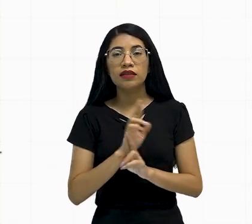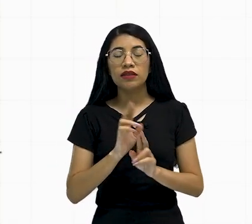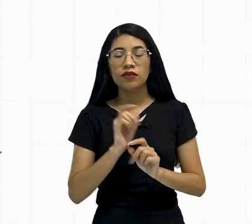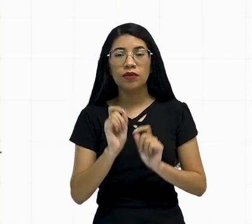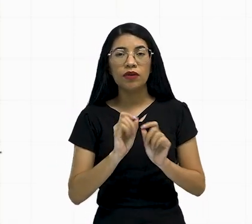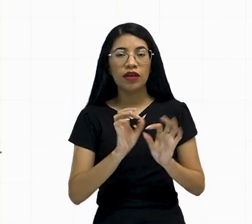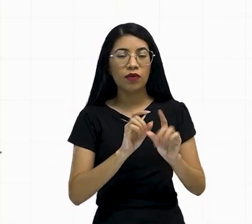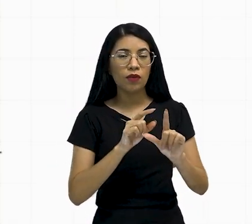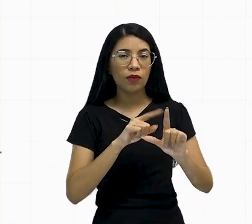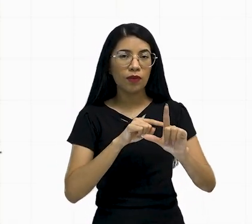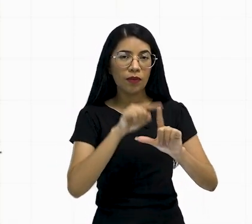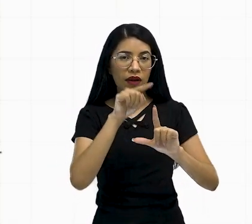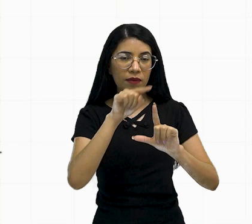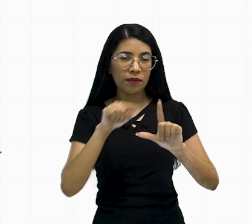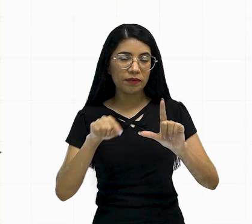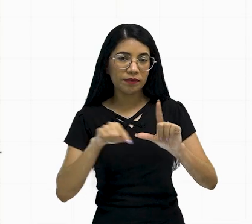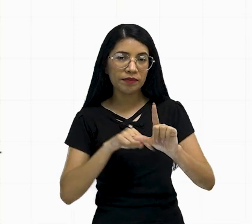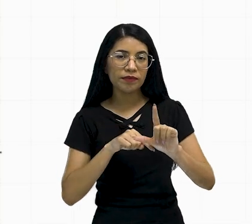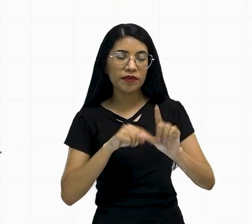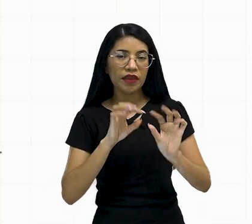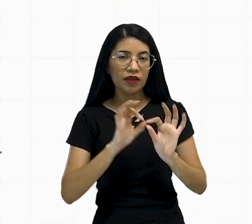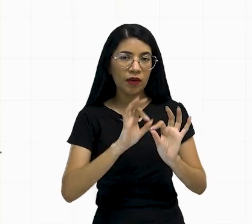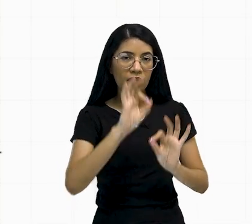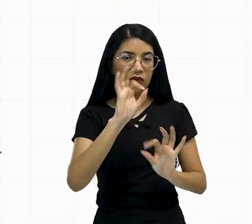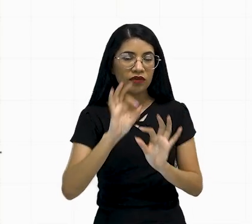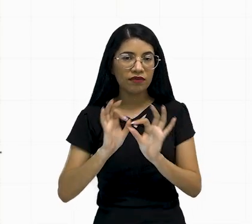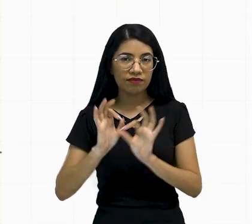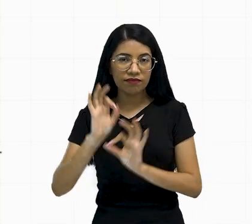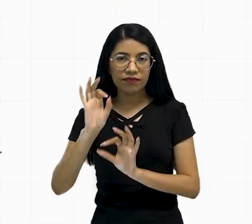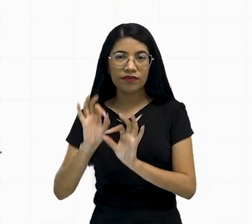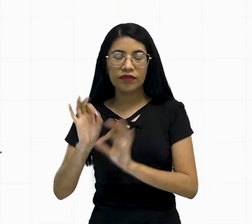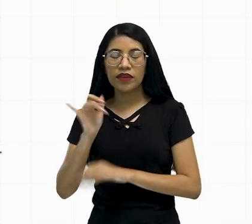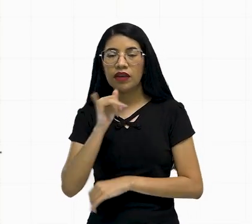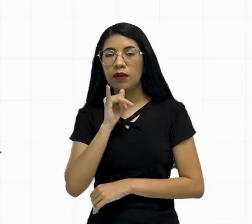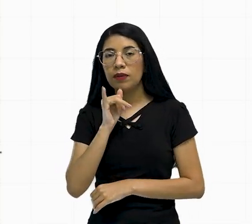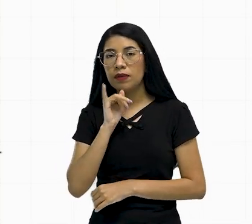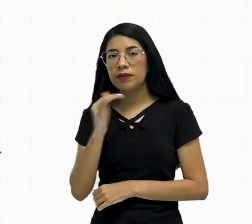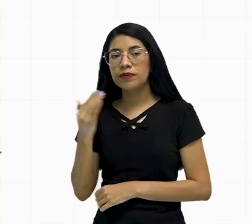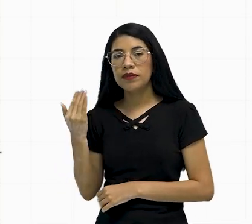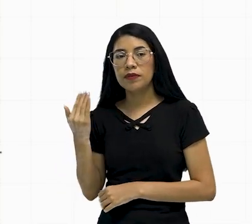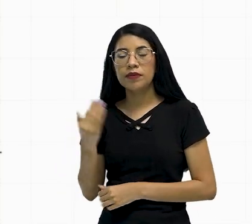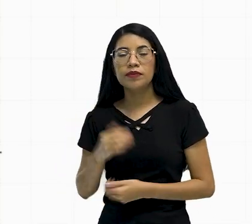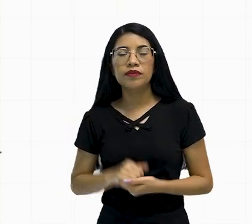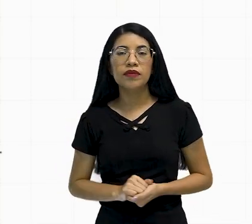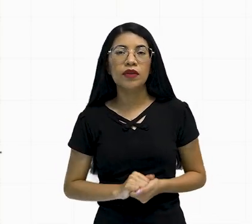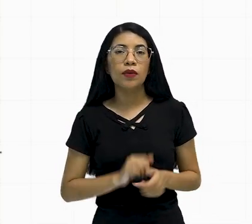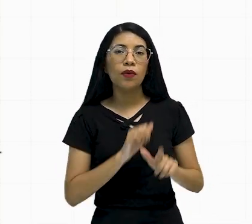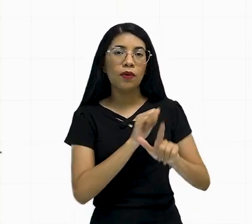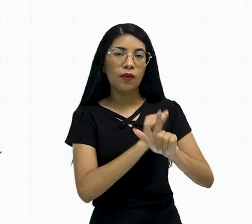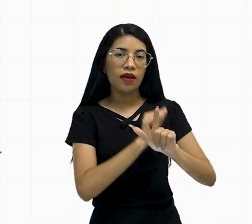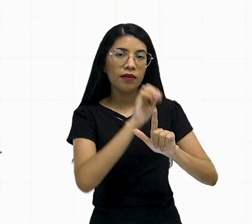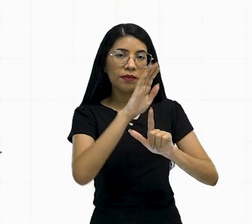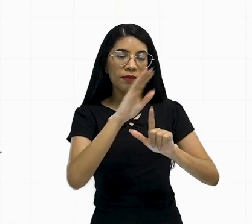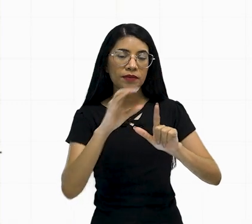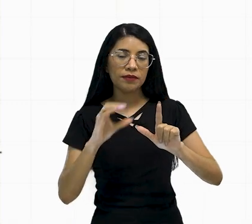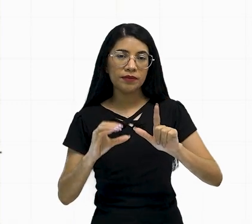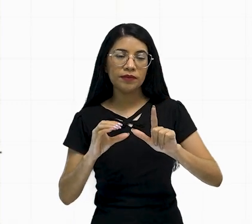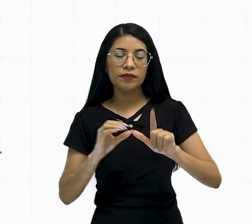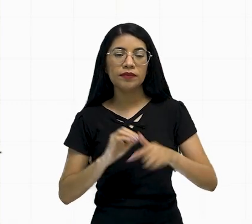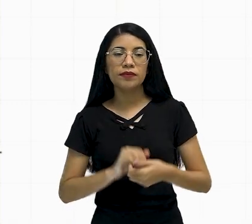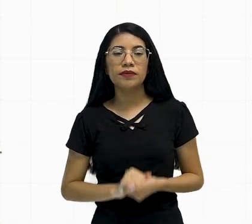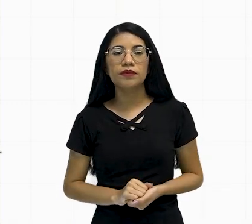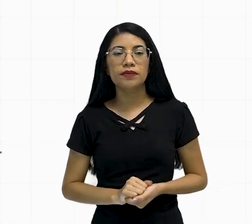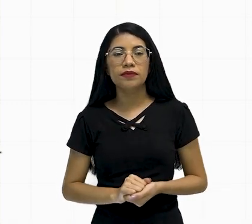triângulo. Vejamos. Nós temos então aqui, por exemplo, esse triângulo ABC, tá? Esse